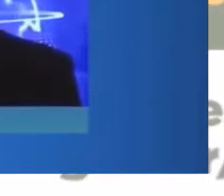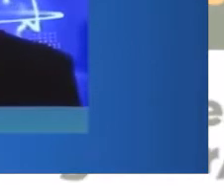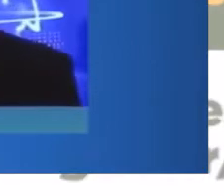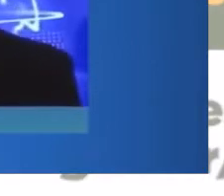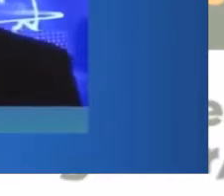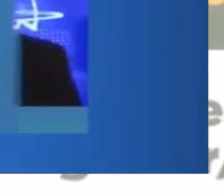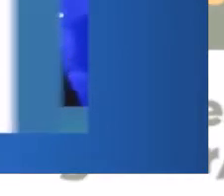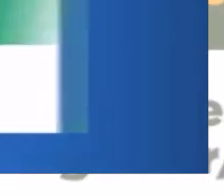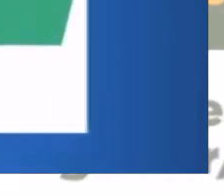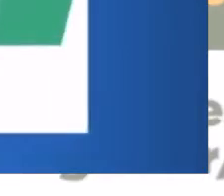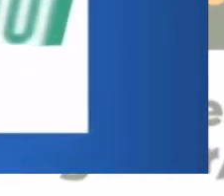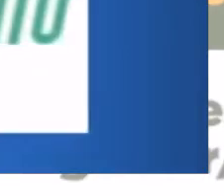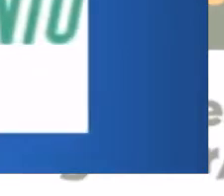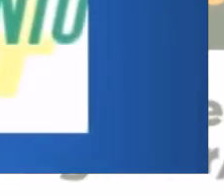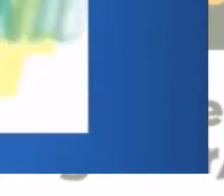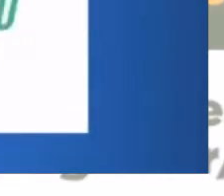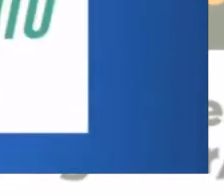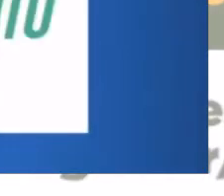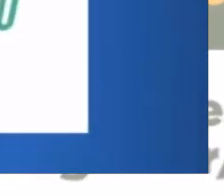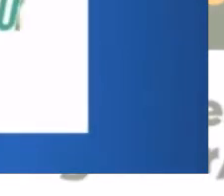serão atendidos.